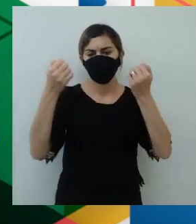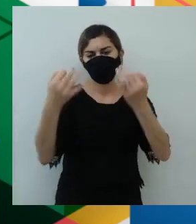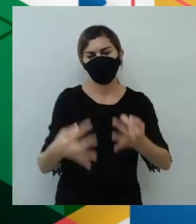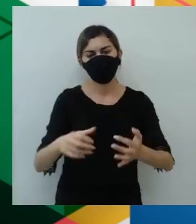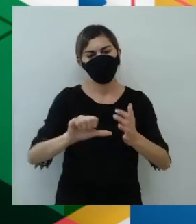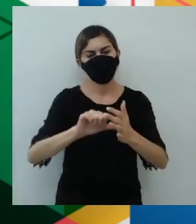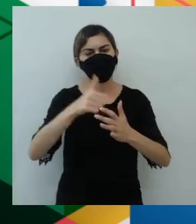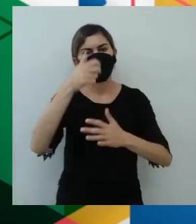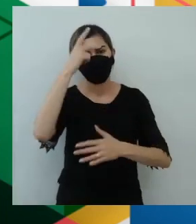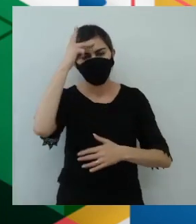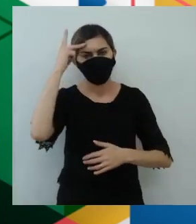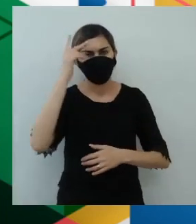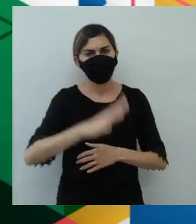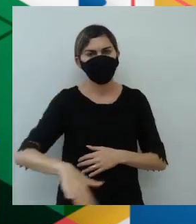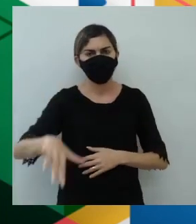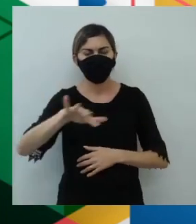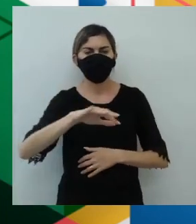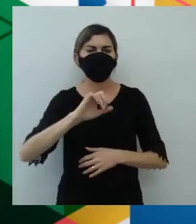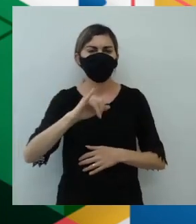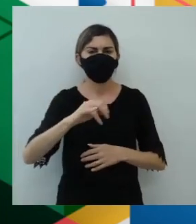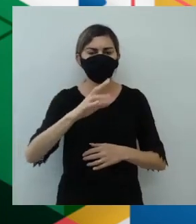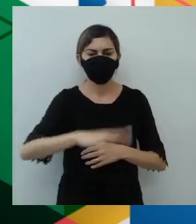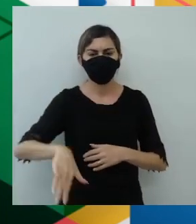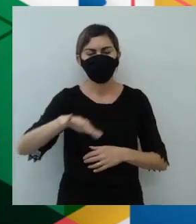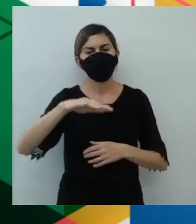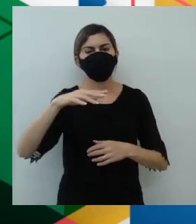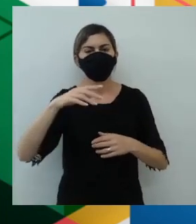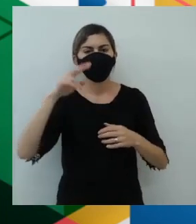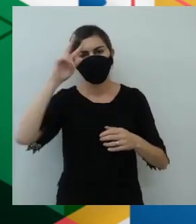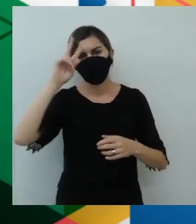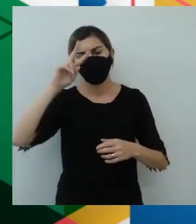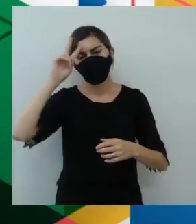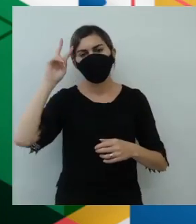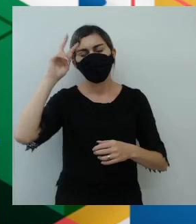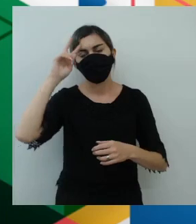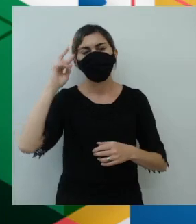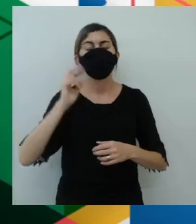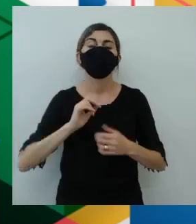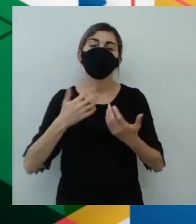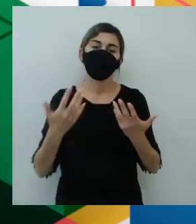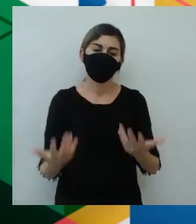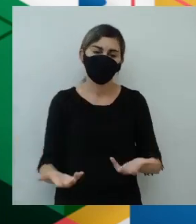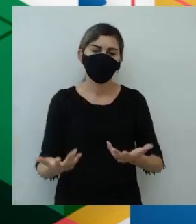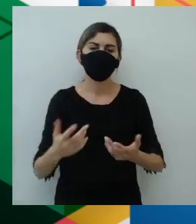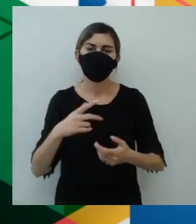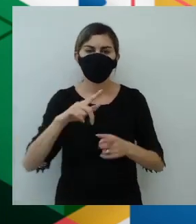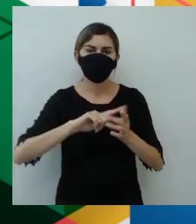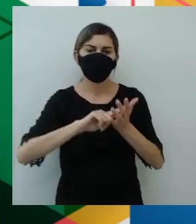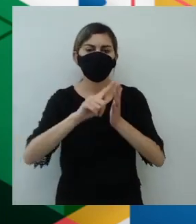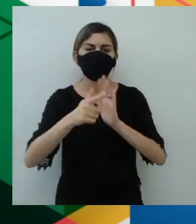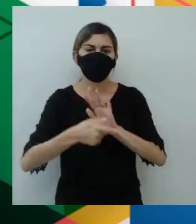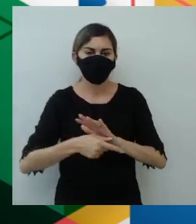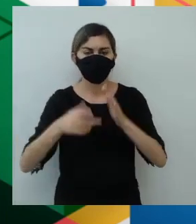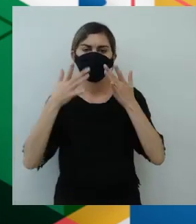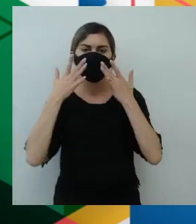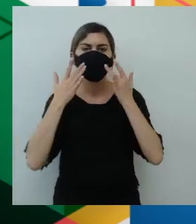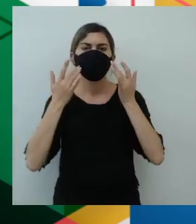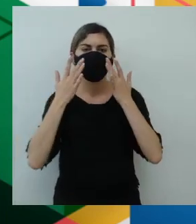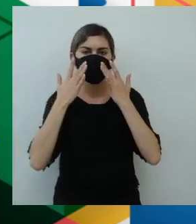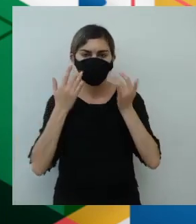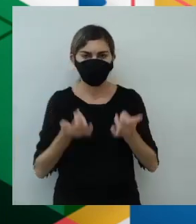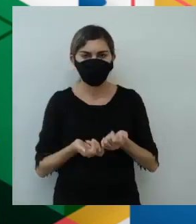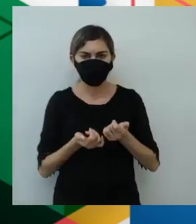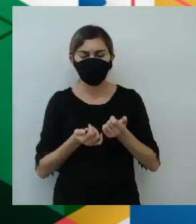primeira pessoa, se ele for o personagem da história, enfim. No caso do gênero dramático,